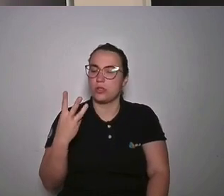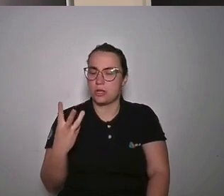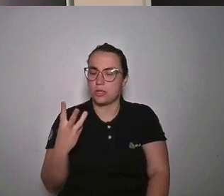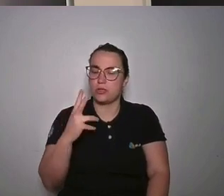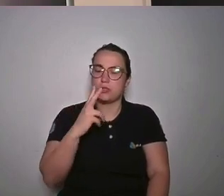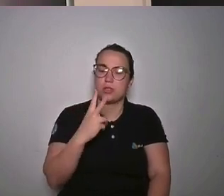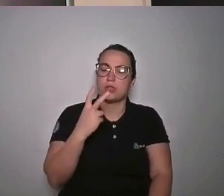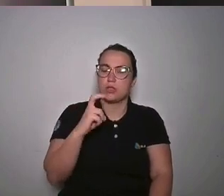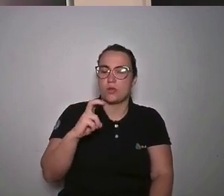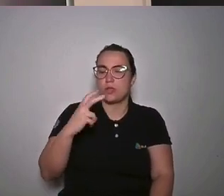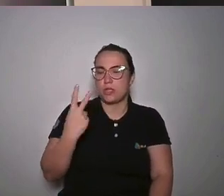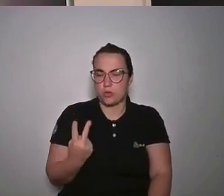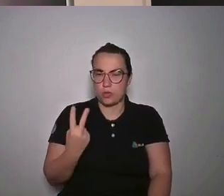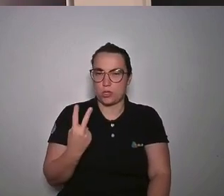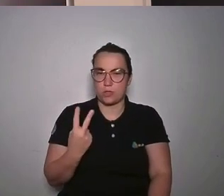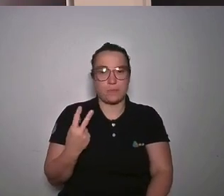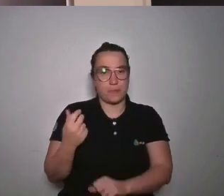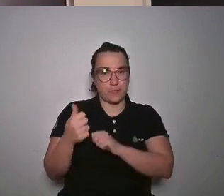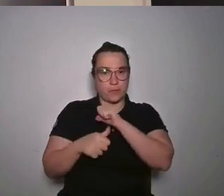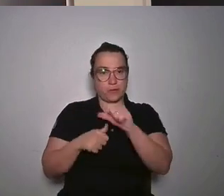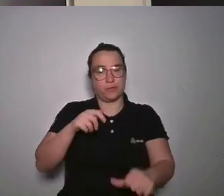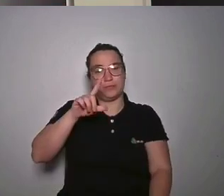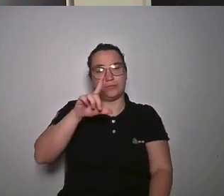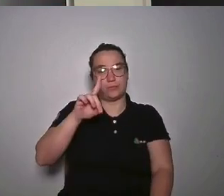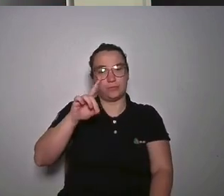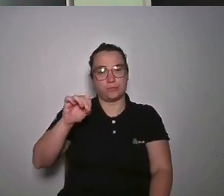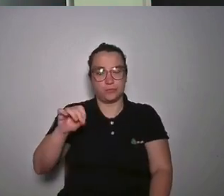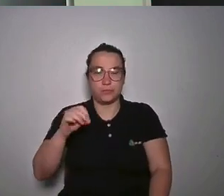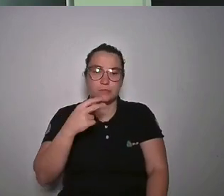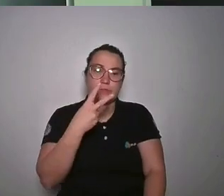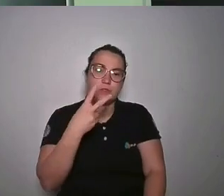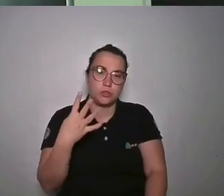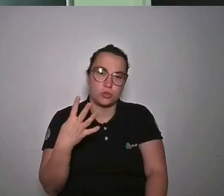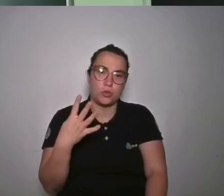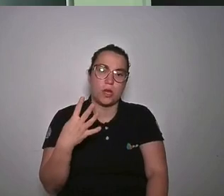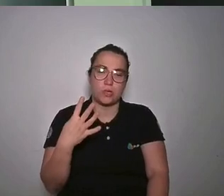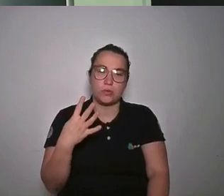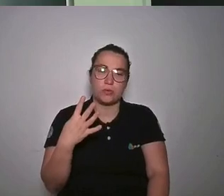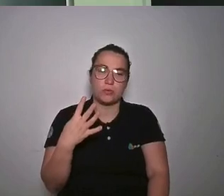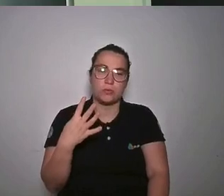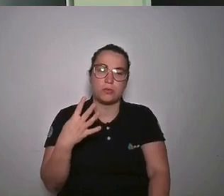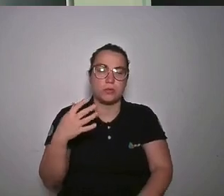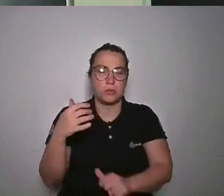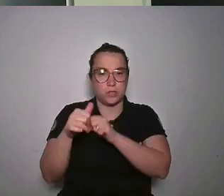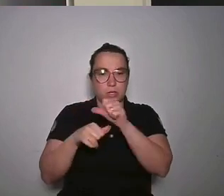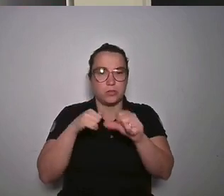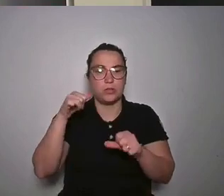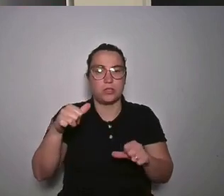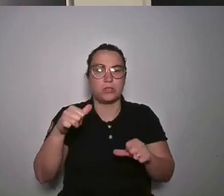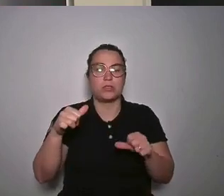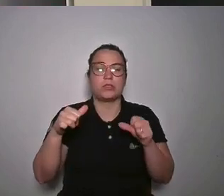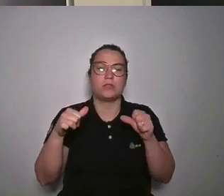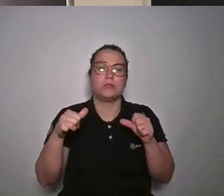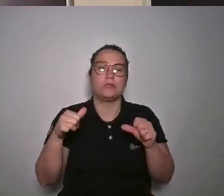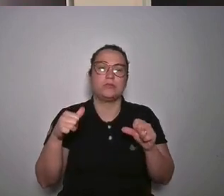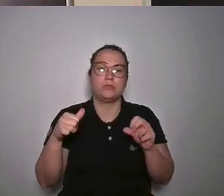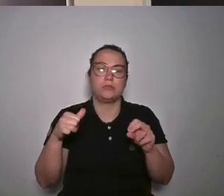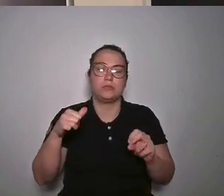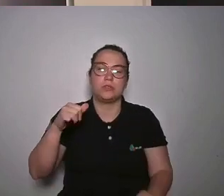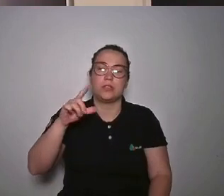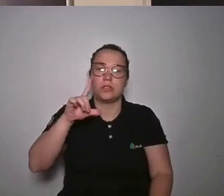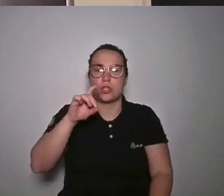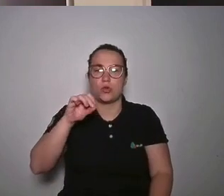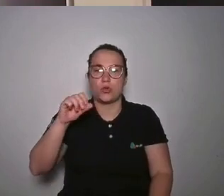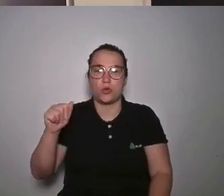252. Com a alteração da LDO para 24 e alteração da LOA